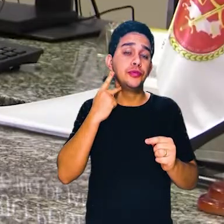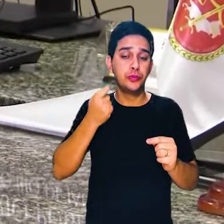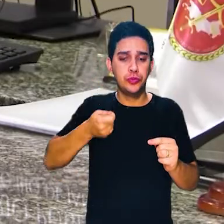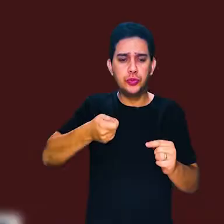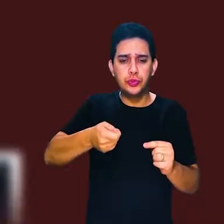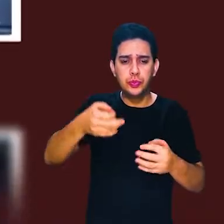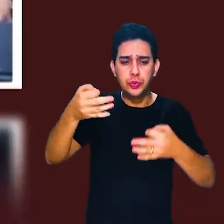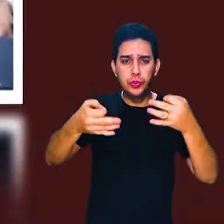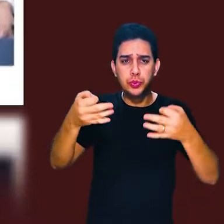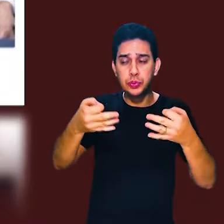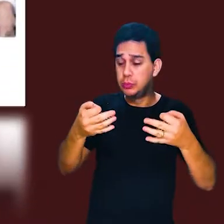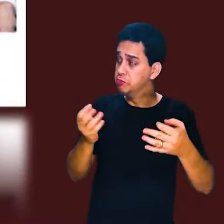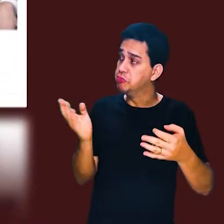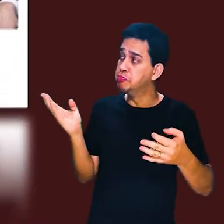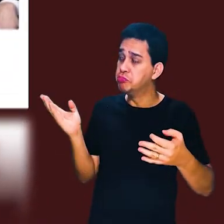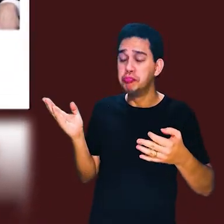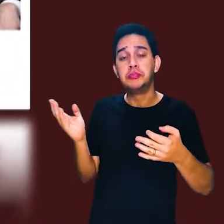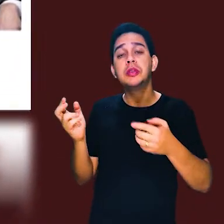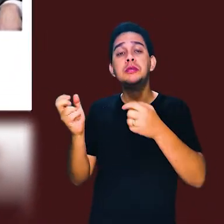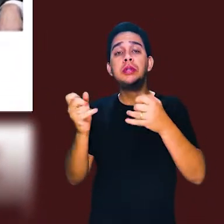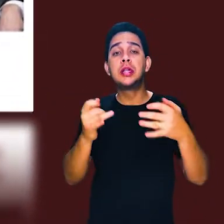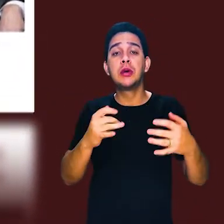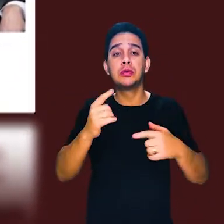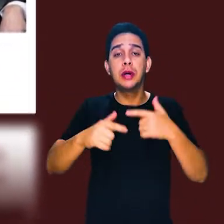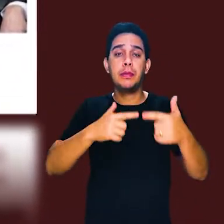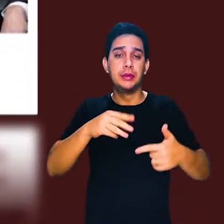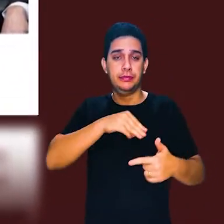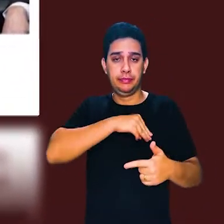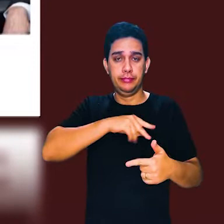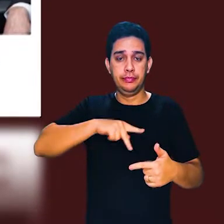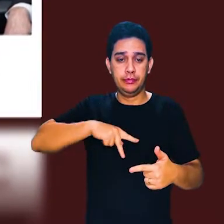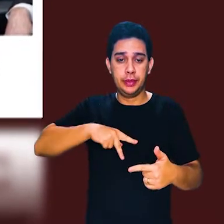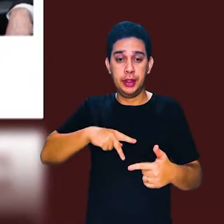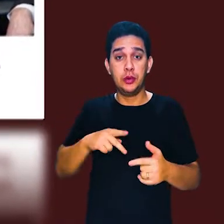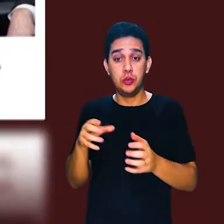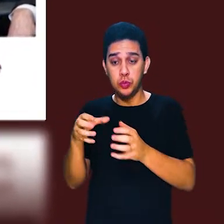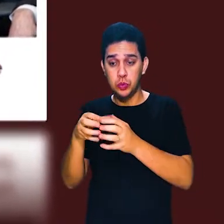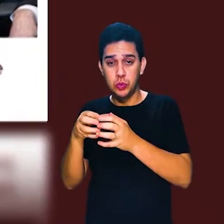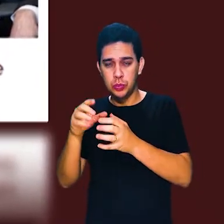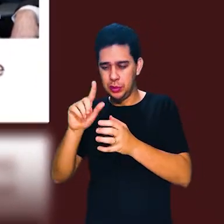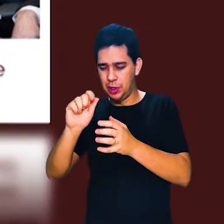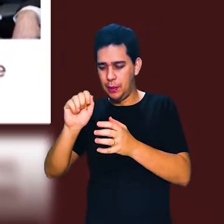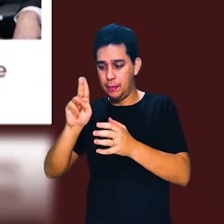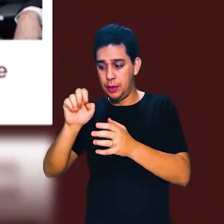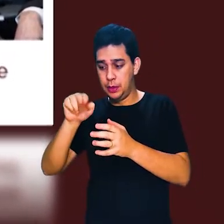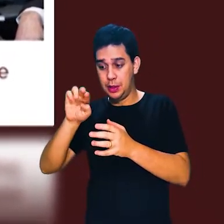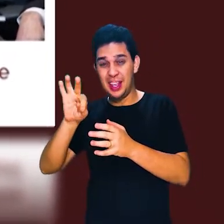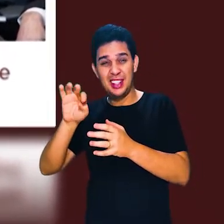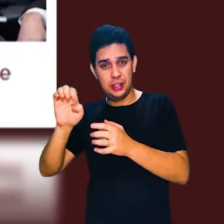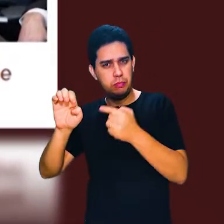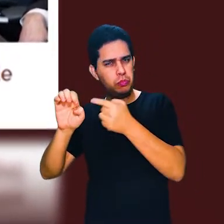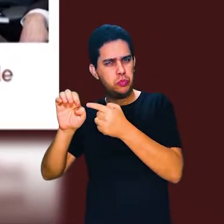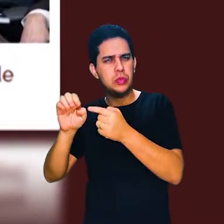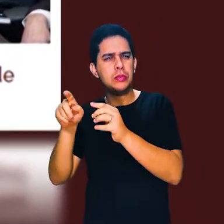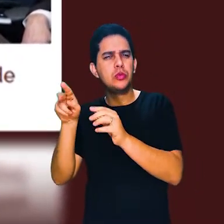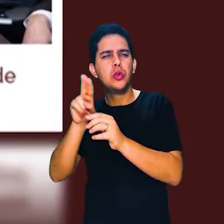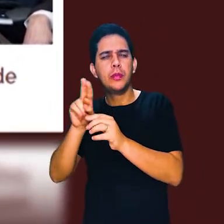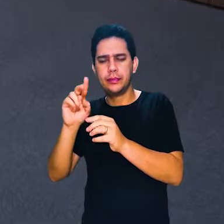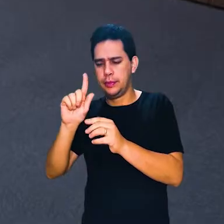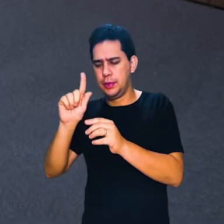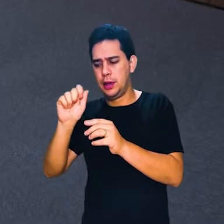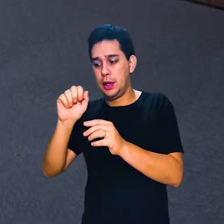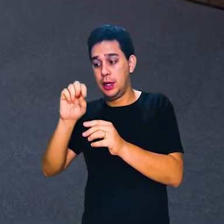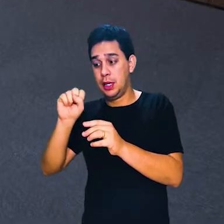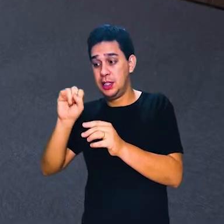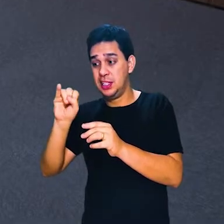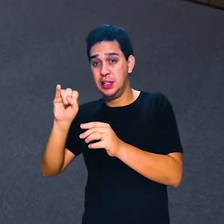Matos, para explicar o papel do MPRJ no Gabinete Extraordinário de Segurança Institucional, o GAESE, que visa garantir a normalidade